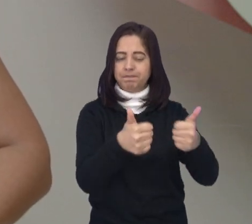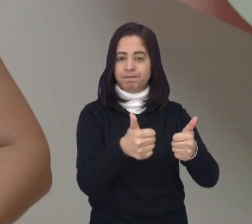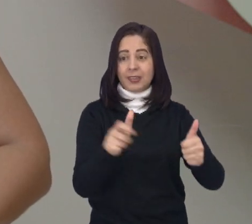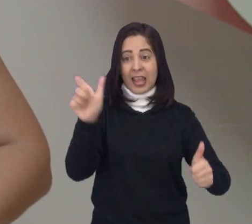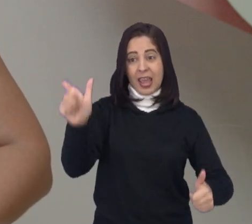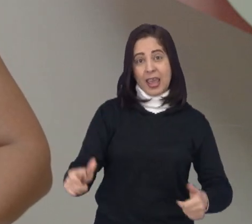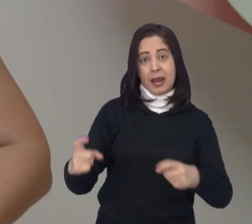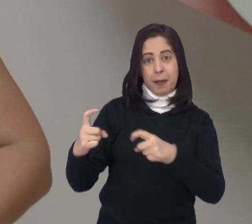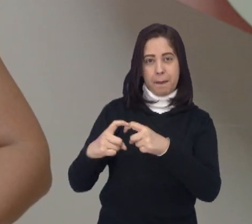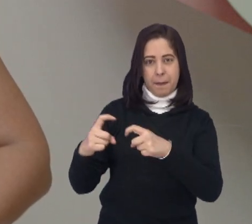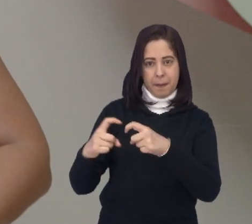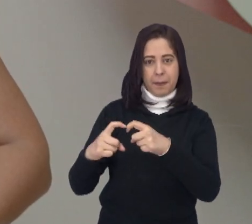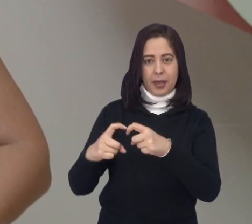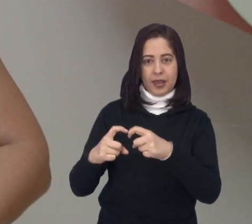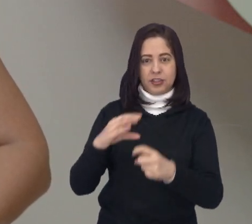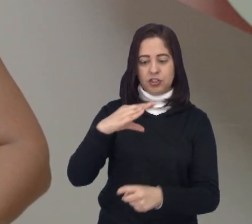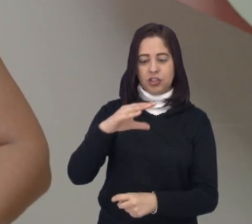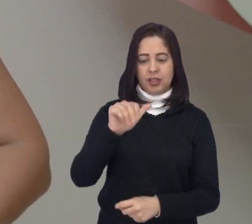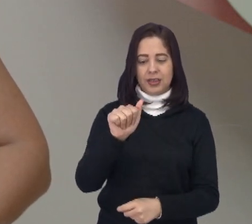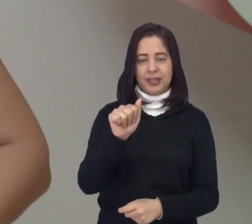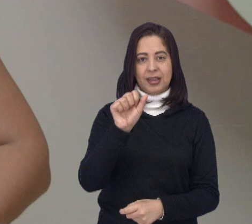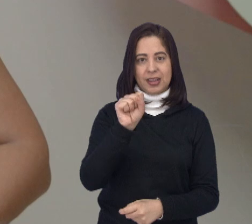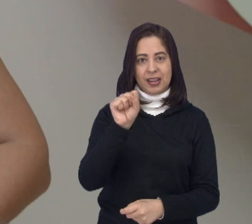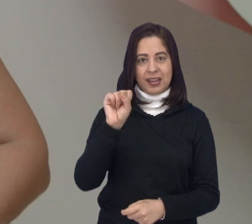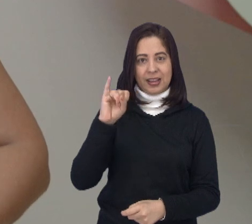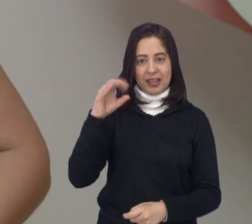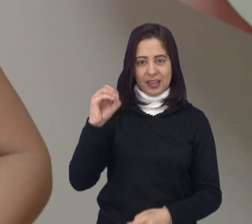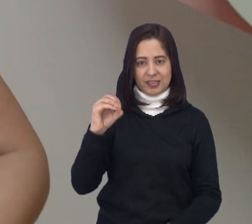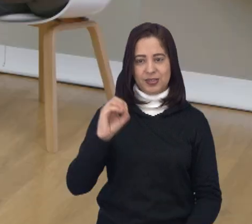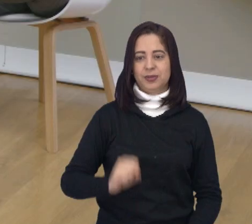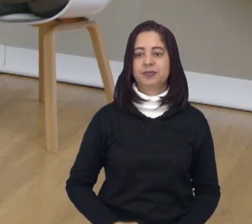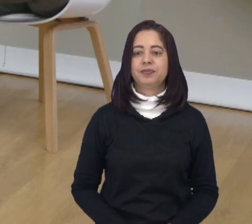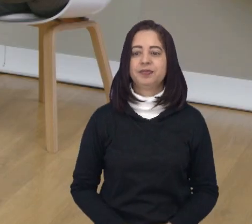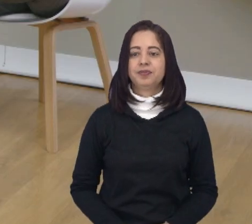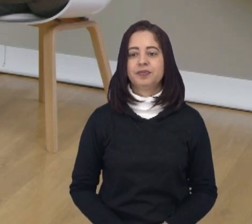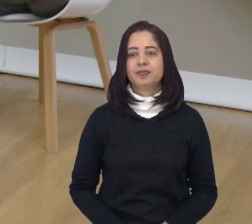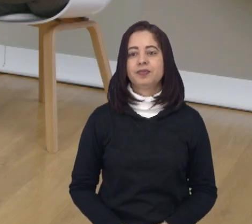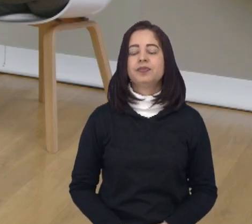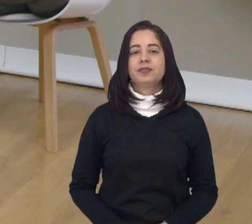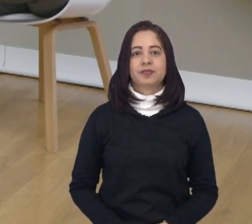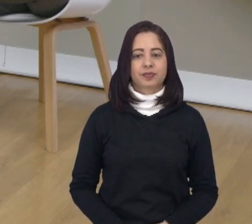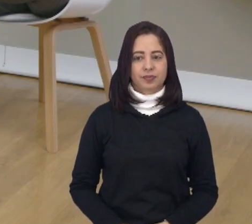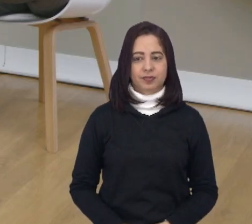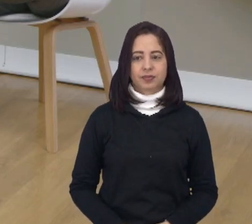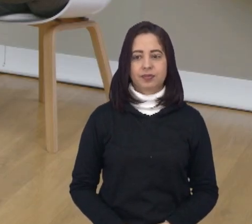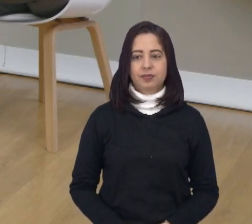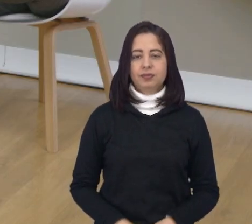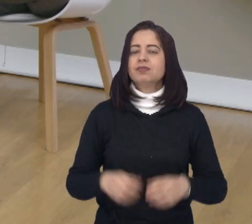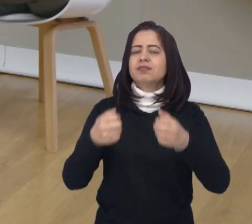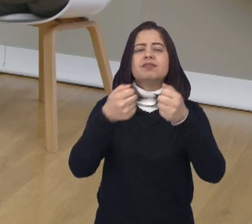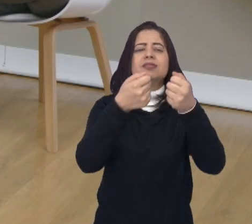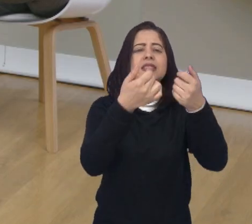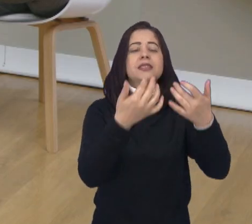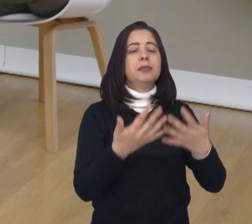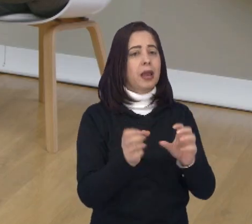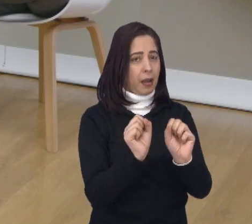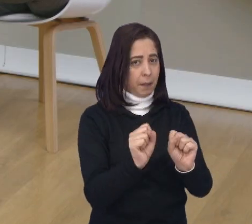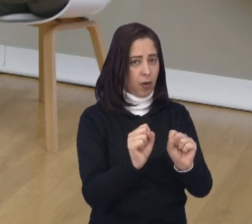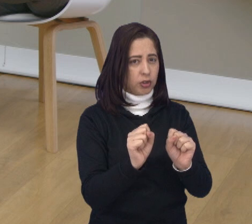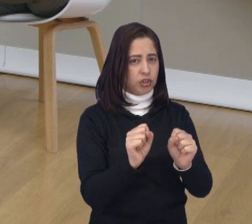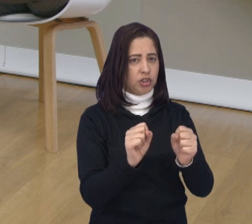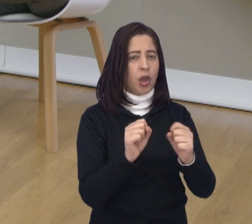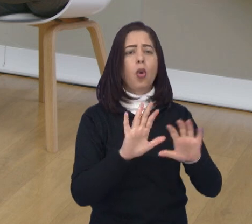hoje o médico do trabalho, Cássio Sanches Watanabe. Doutor Cássio, explica pra gente quais doenças